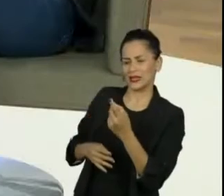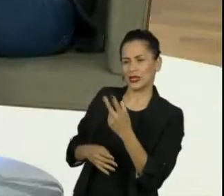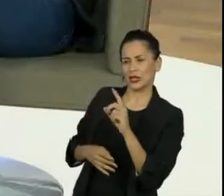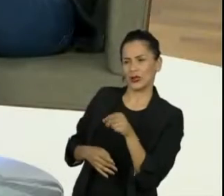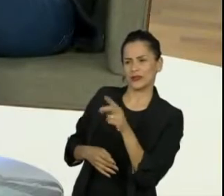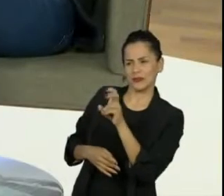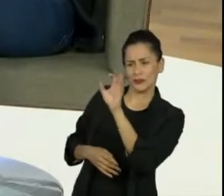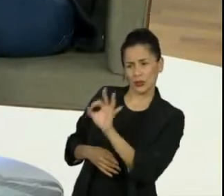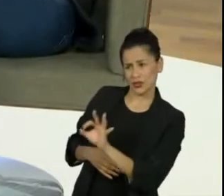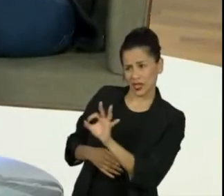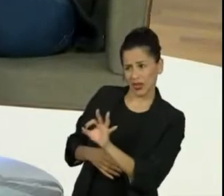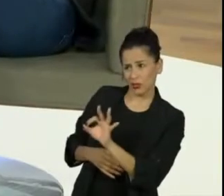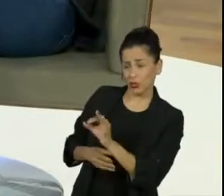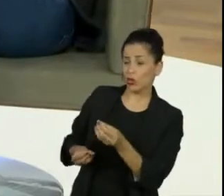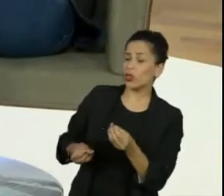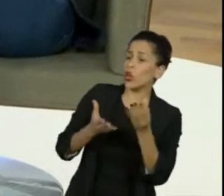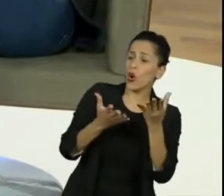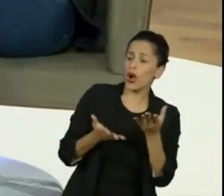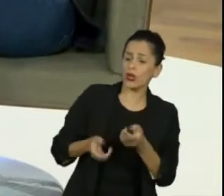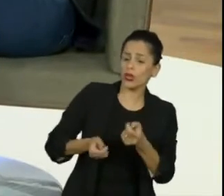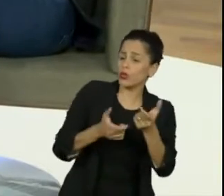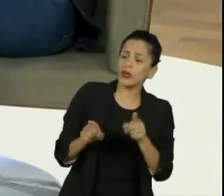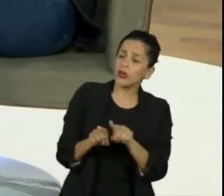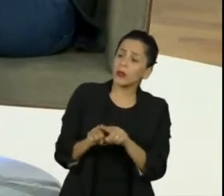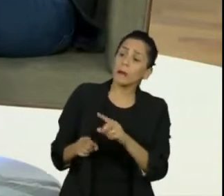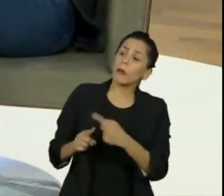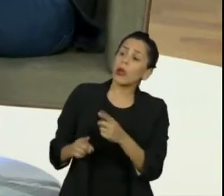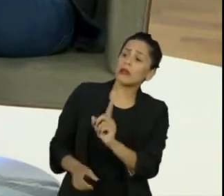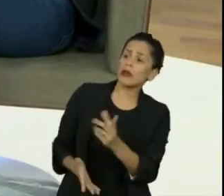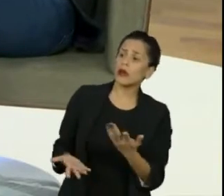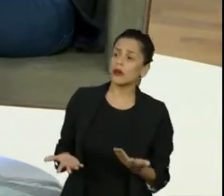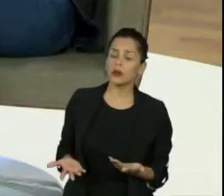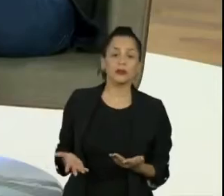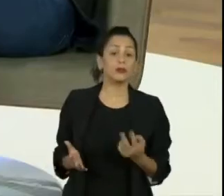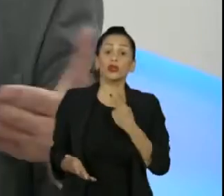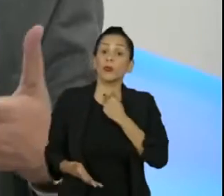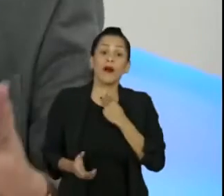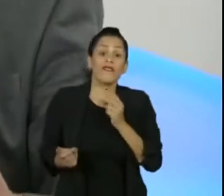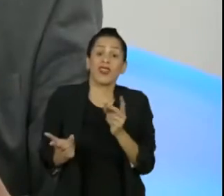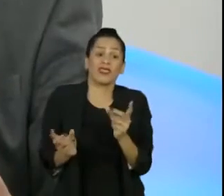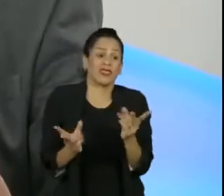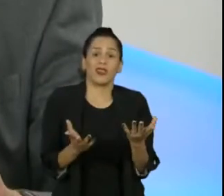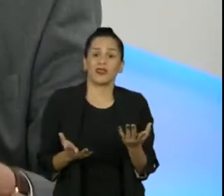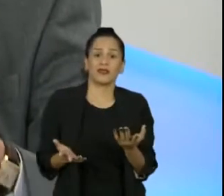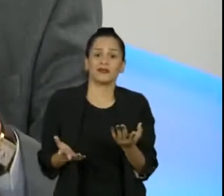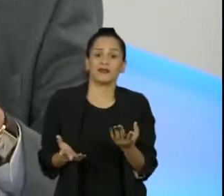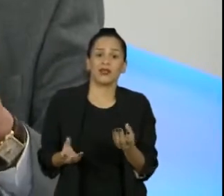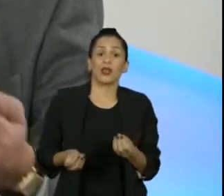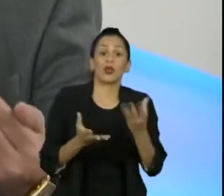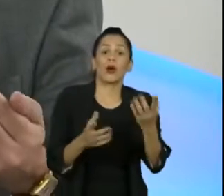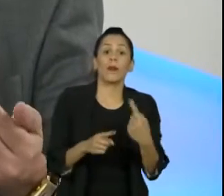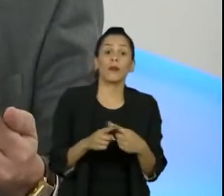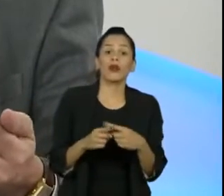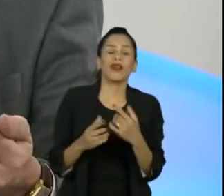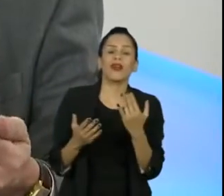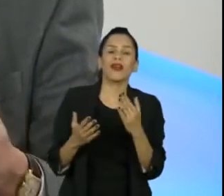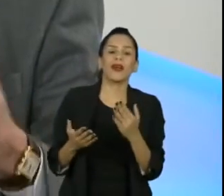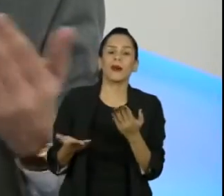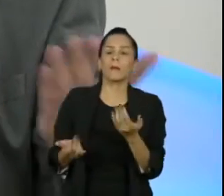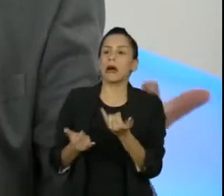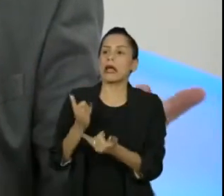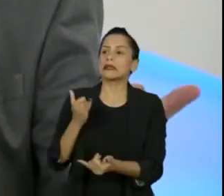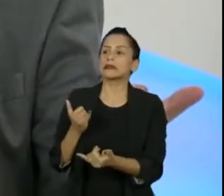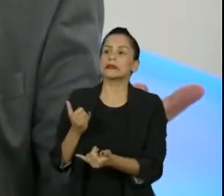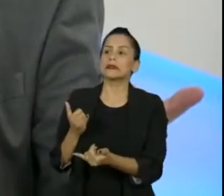Dos imóveis que estão... Eu não posso vender porque estão presos. Que a estupidez é a ignorância